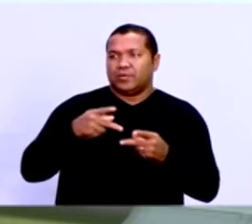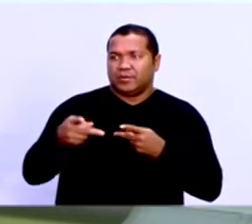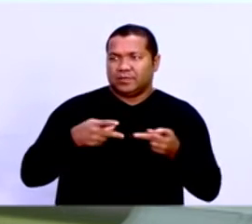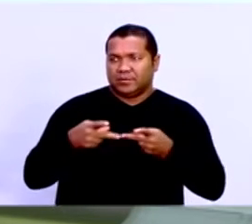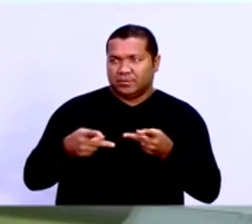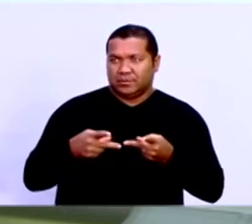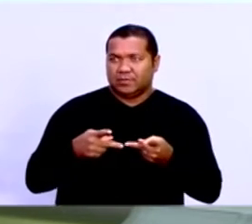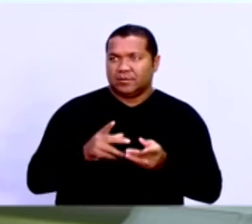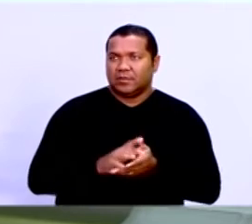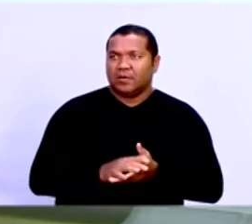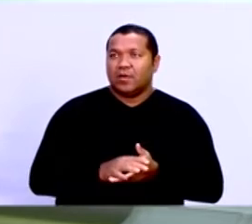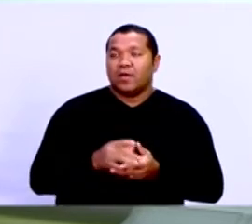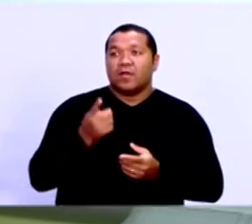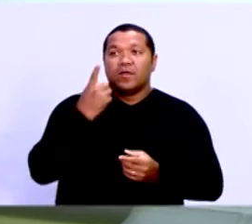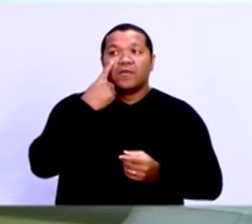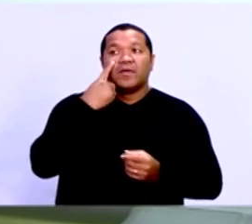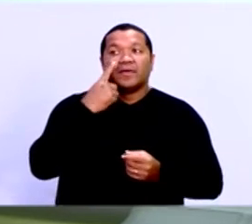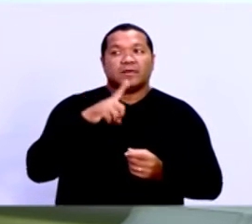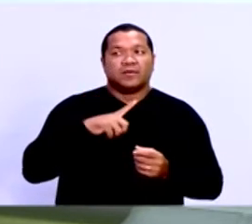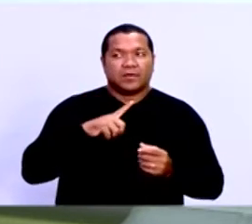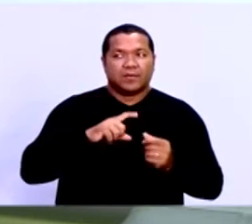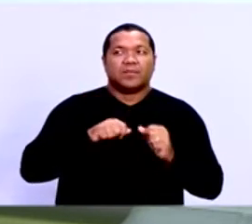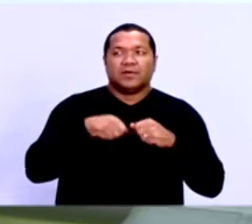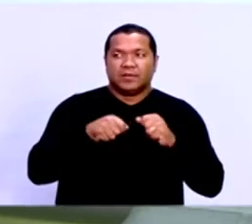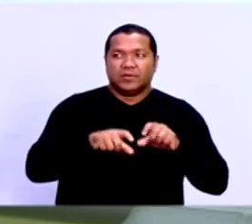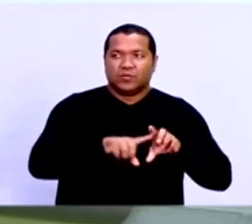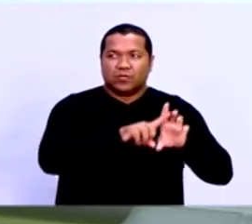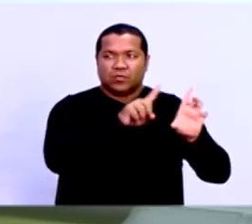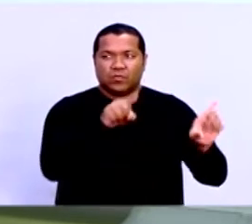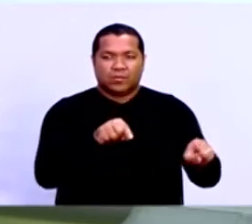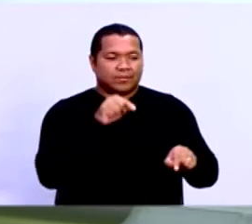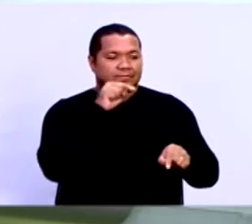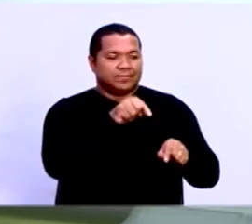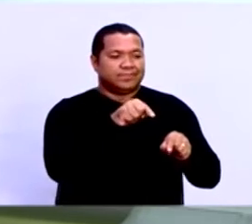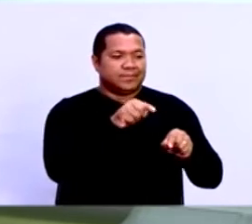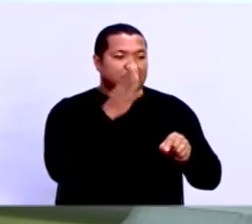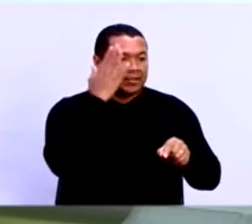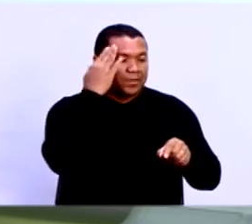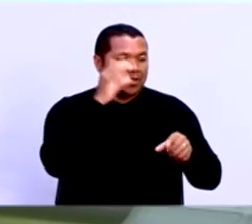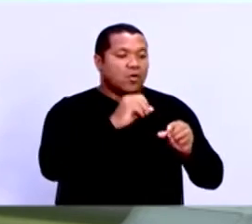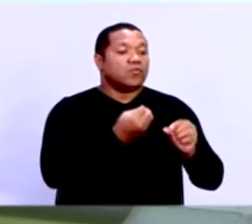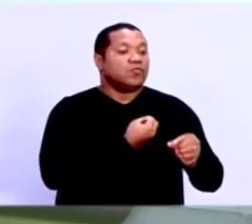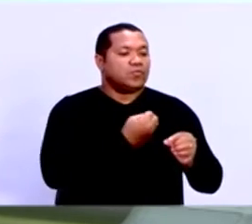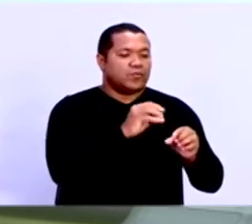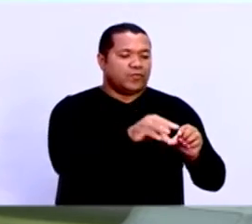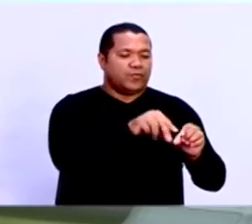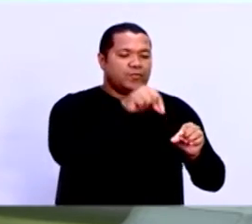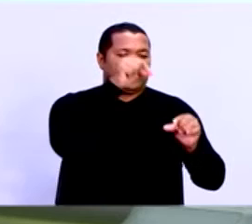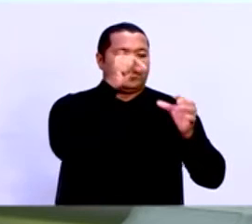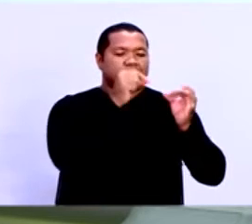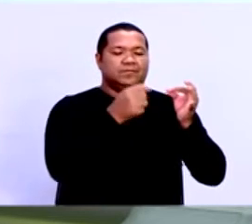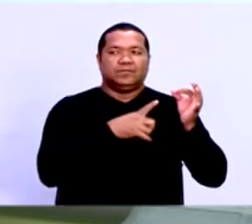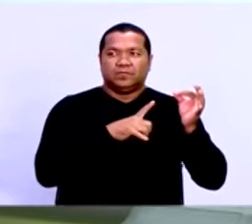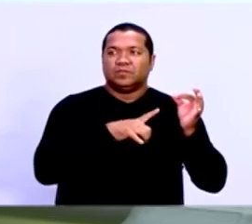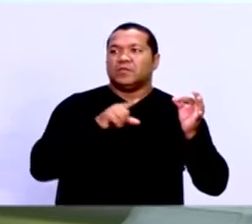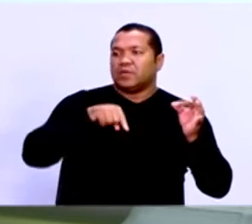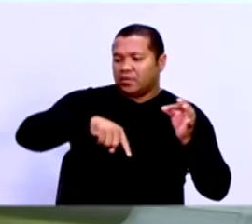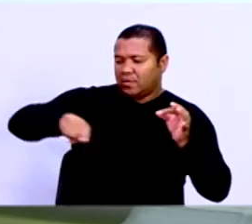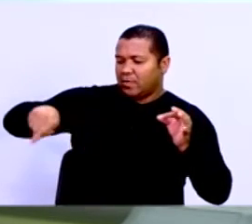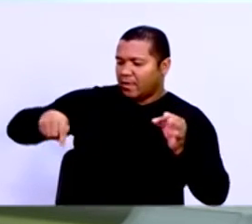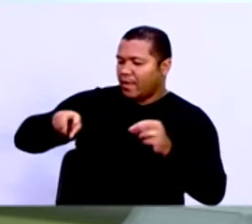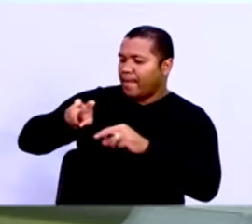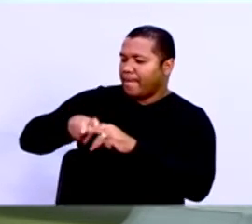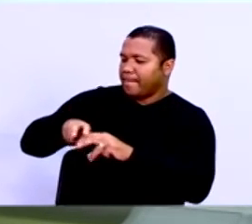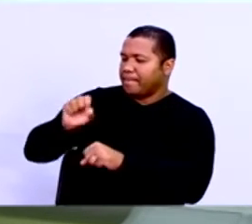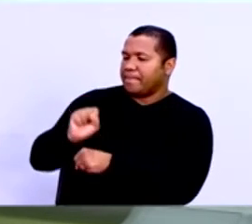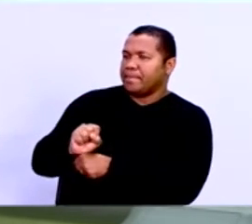total de ti de atendimento para tirar a senha do cliente ele vai precisar ter uma sala de espera a tv corporativa é aquela que